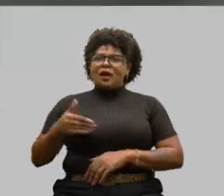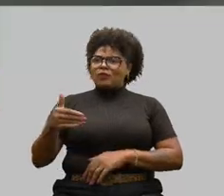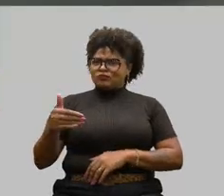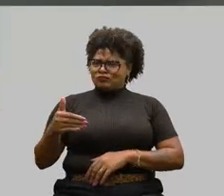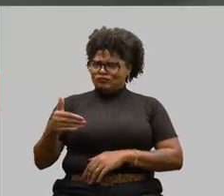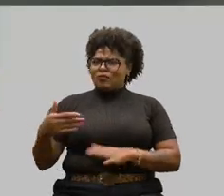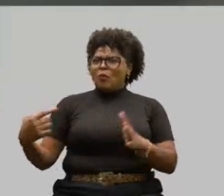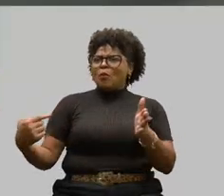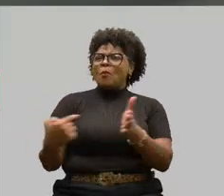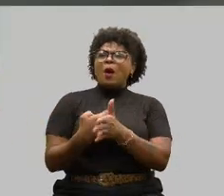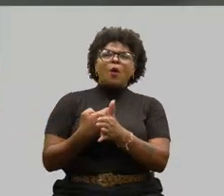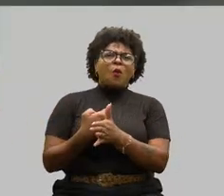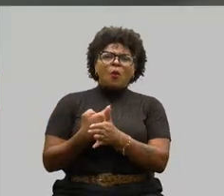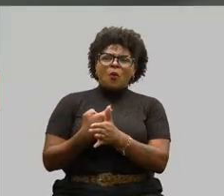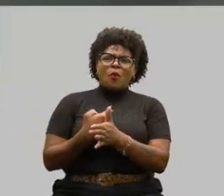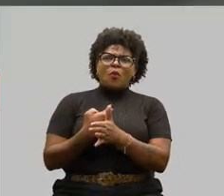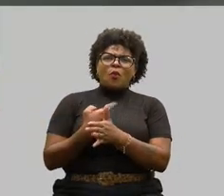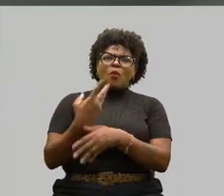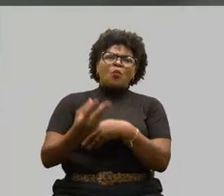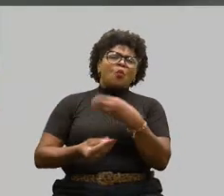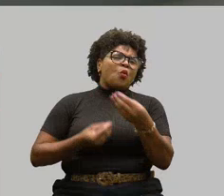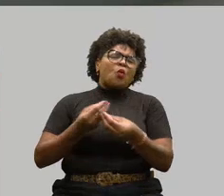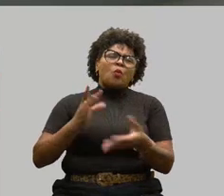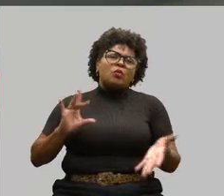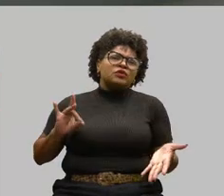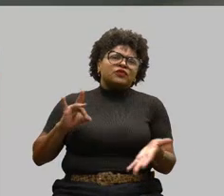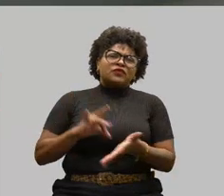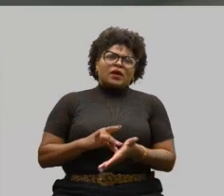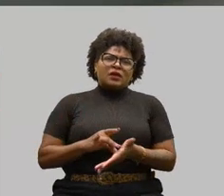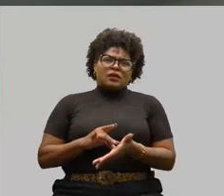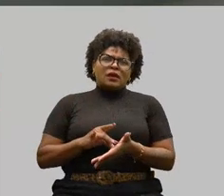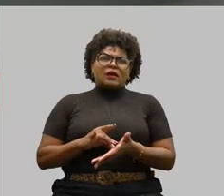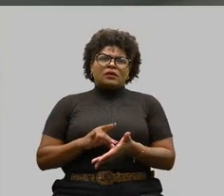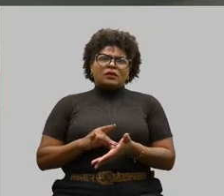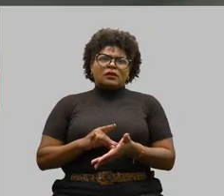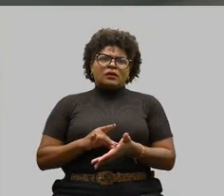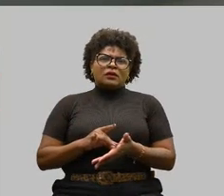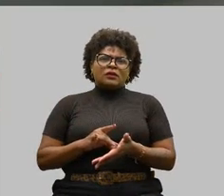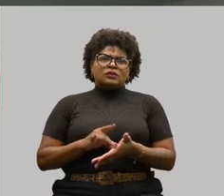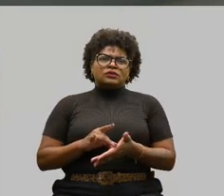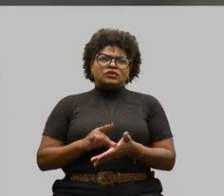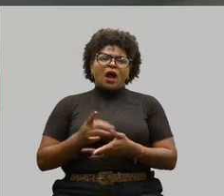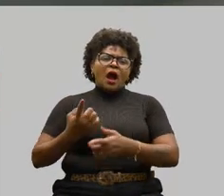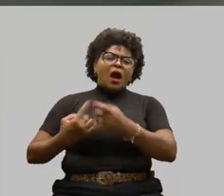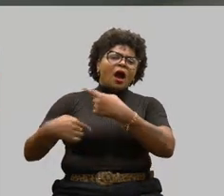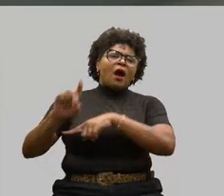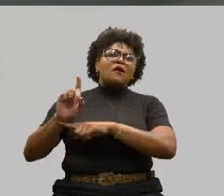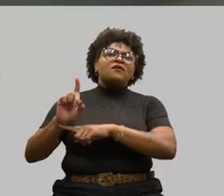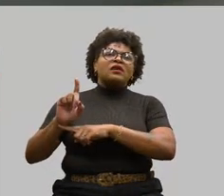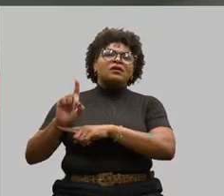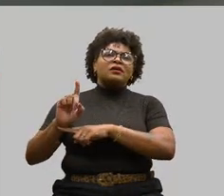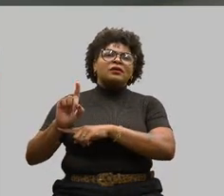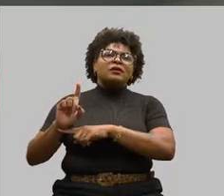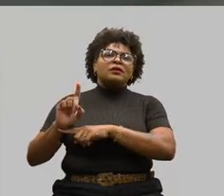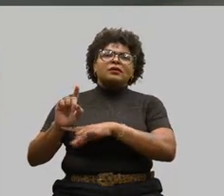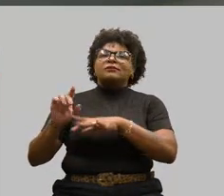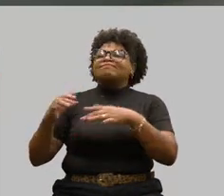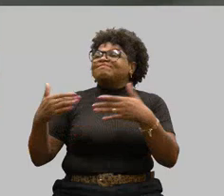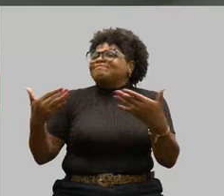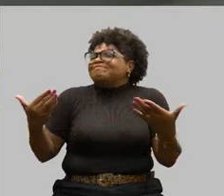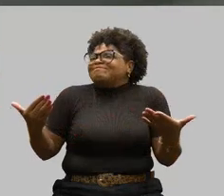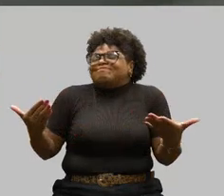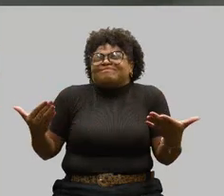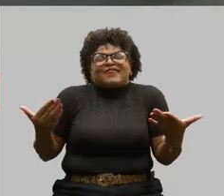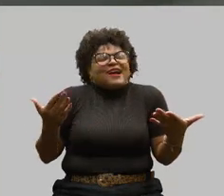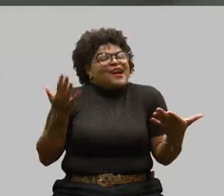como efetivamente podemos avançar Quem Sou Eu para ter a receita do bolo